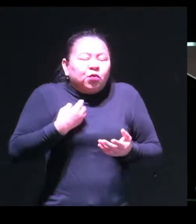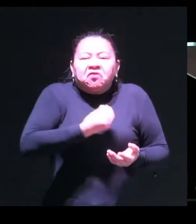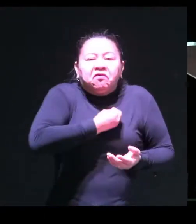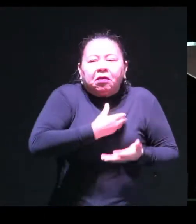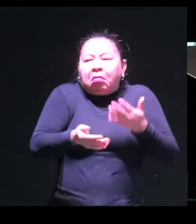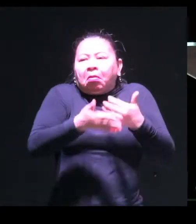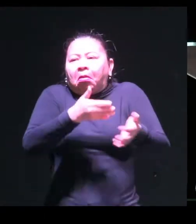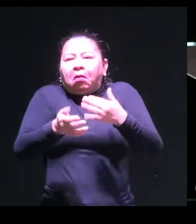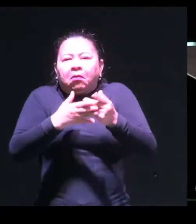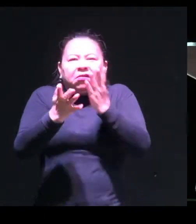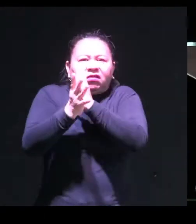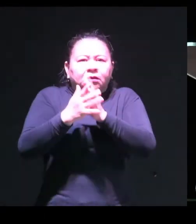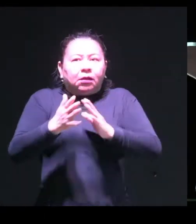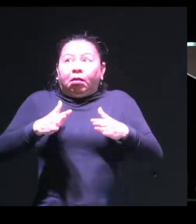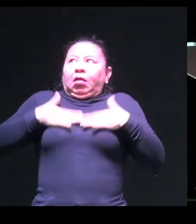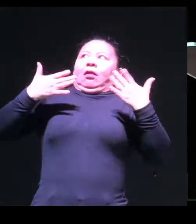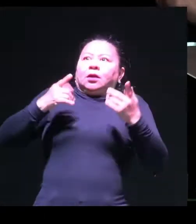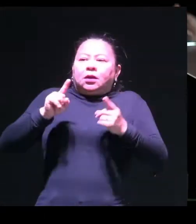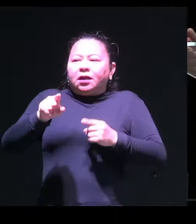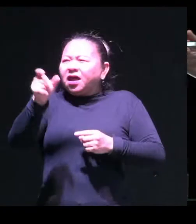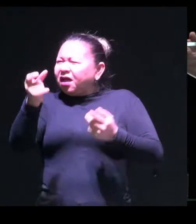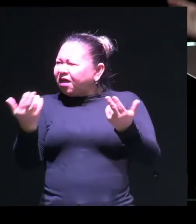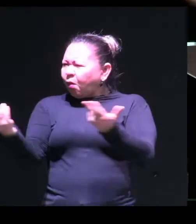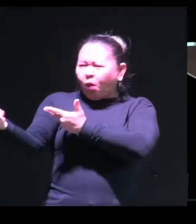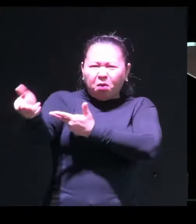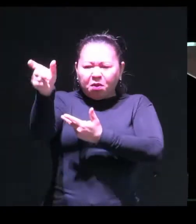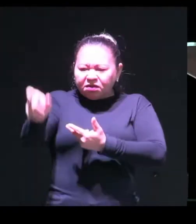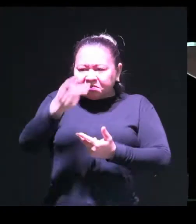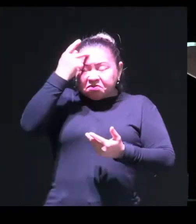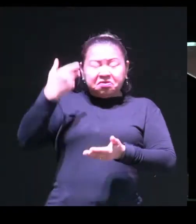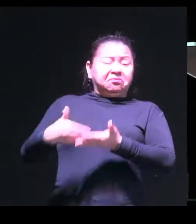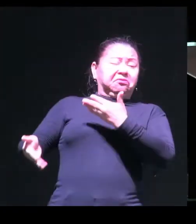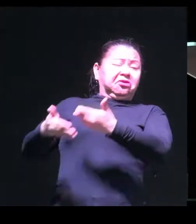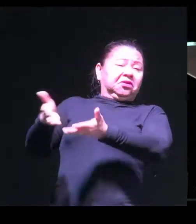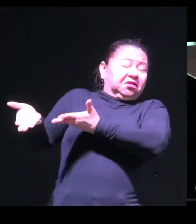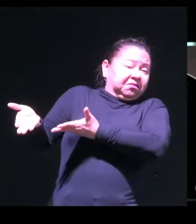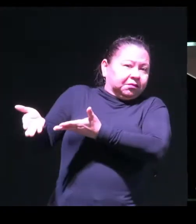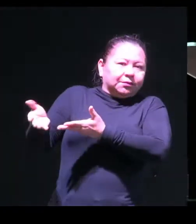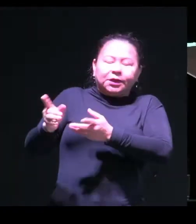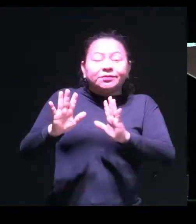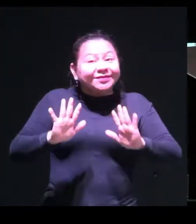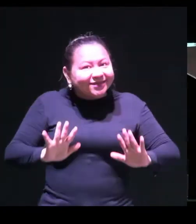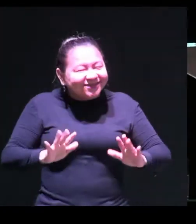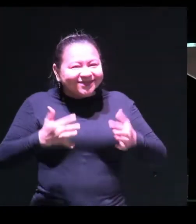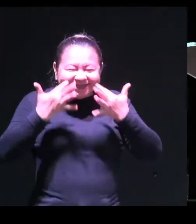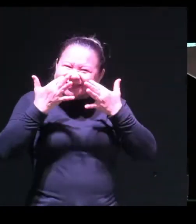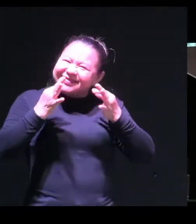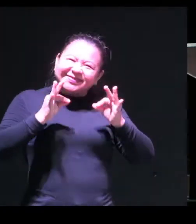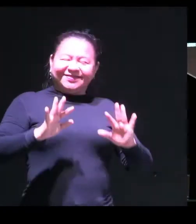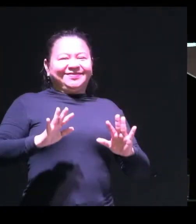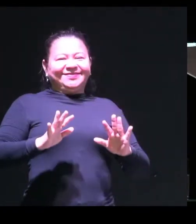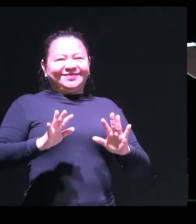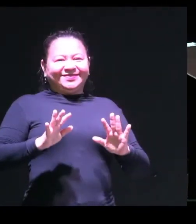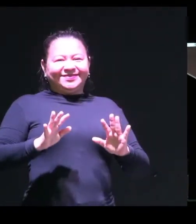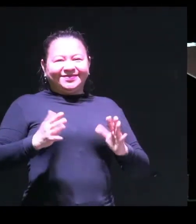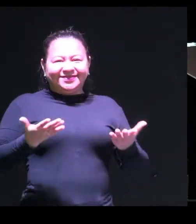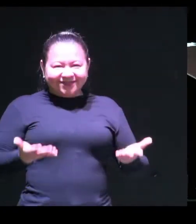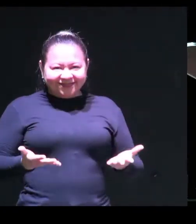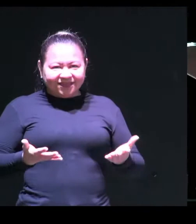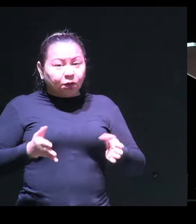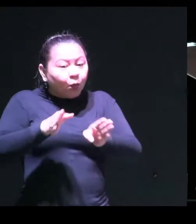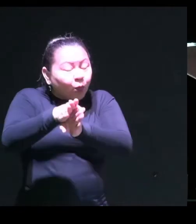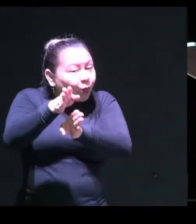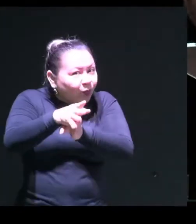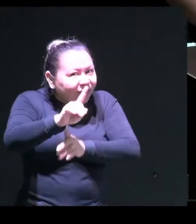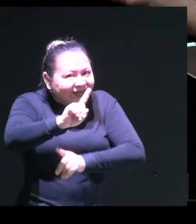vocês não serão surpreendidos como os outros. Amém? Então, não é nenhum